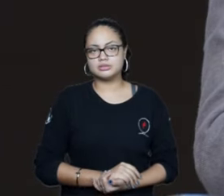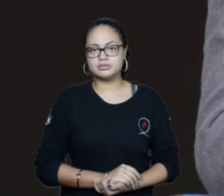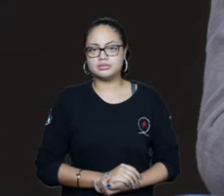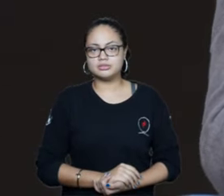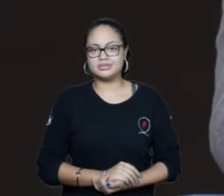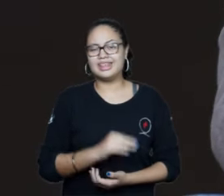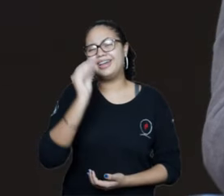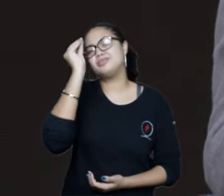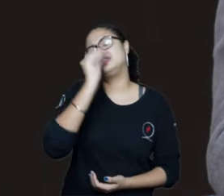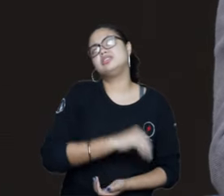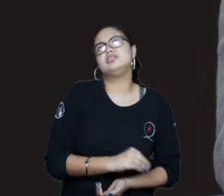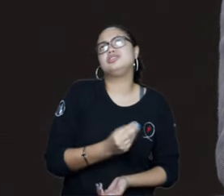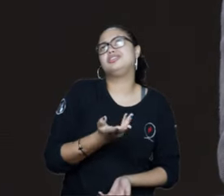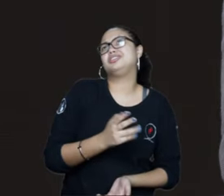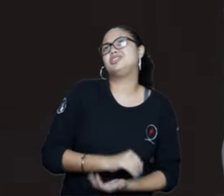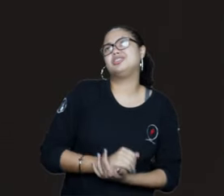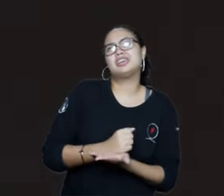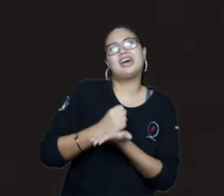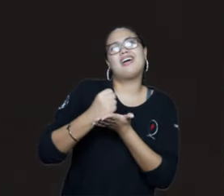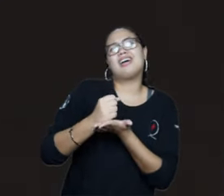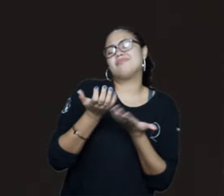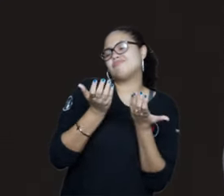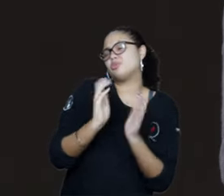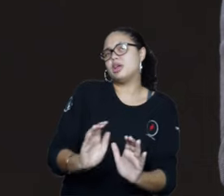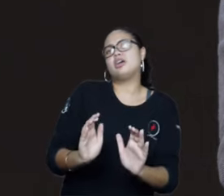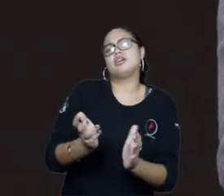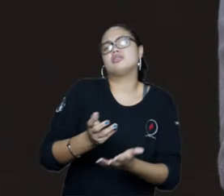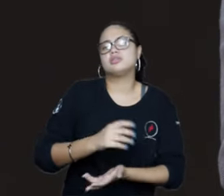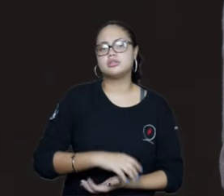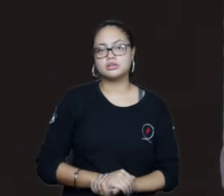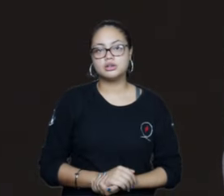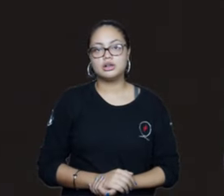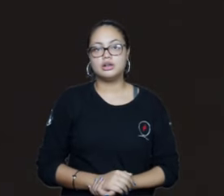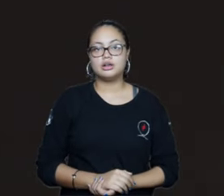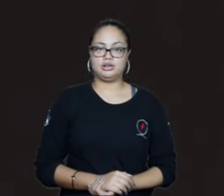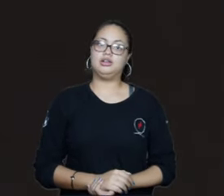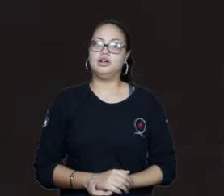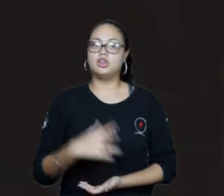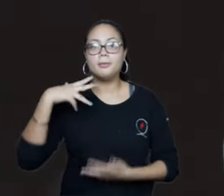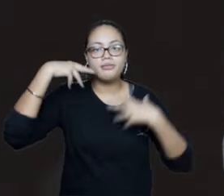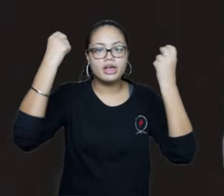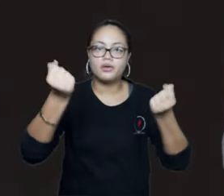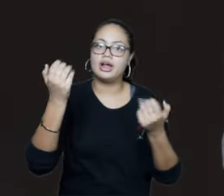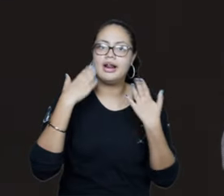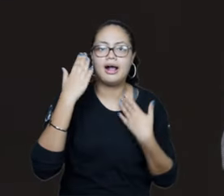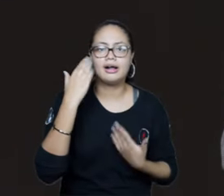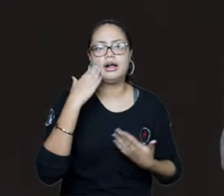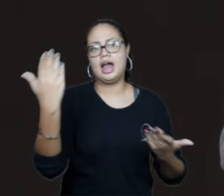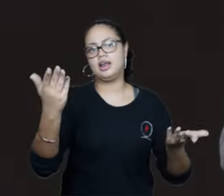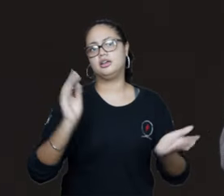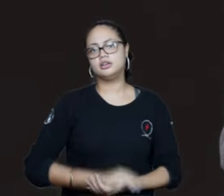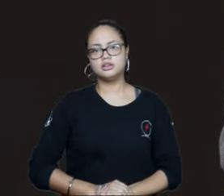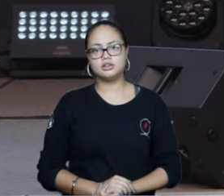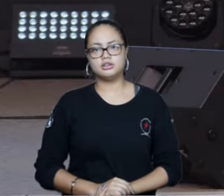vou desistir não quero mais vergonha na sua cara rapaz